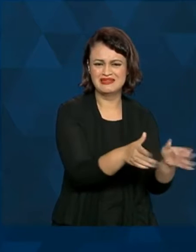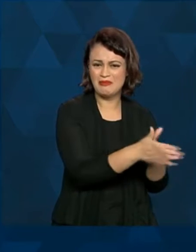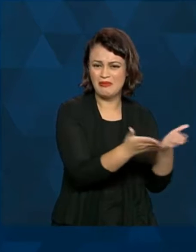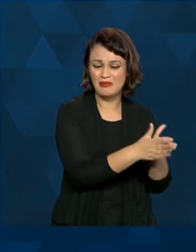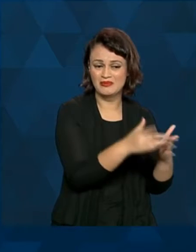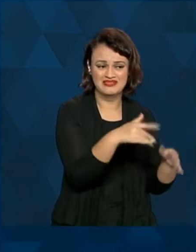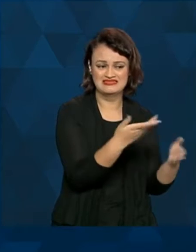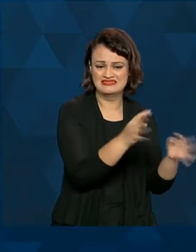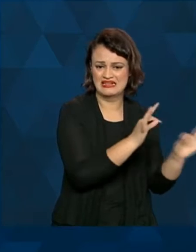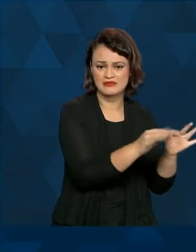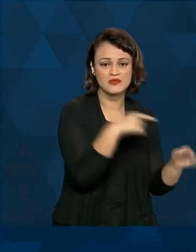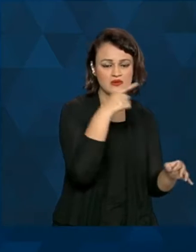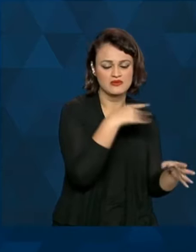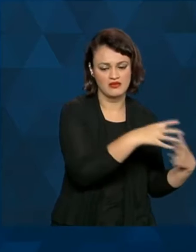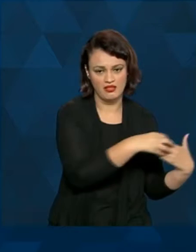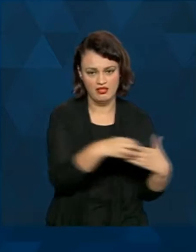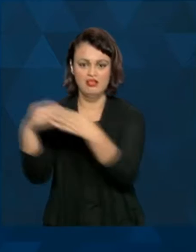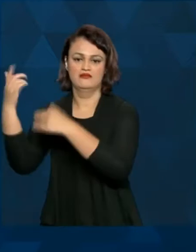necessários para o tratamento do paciente.